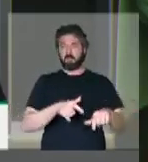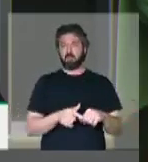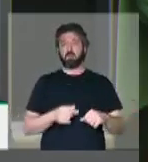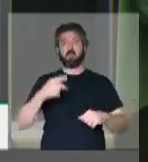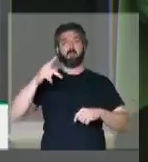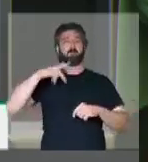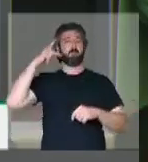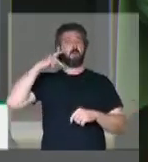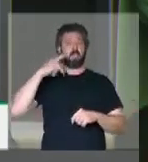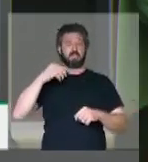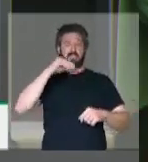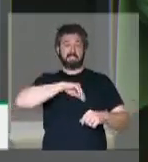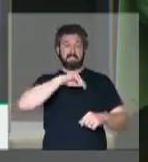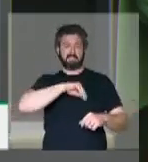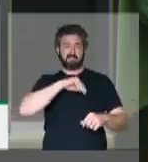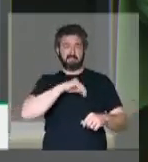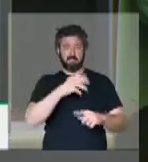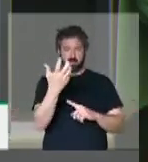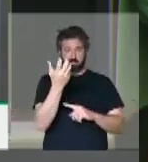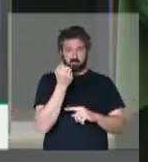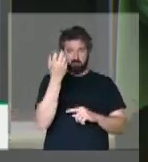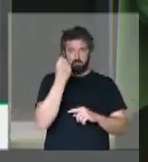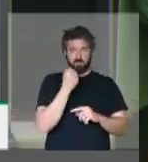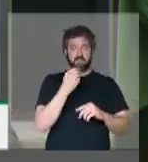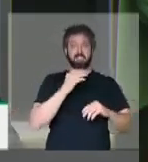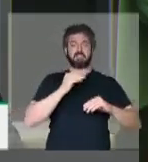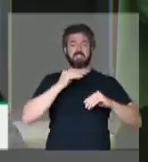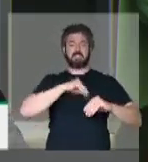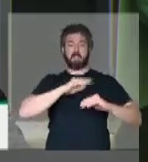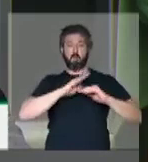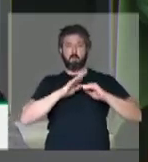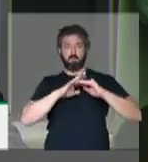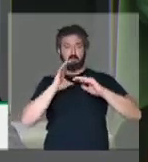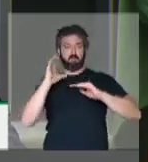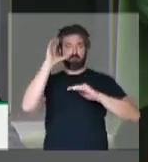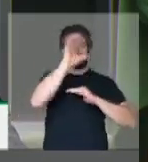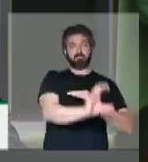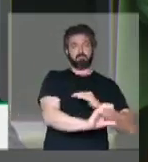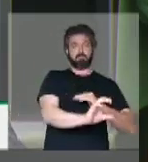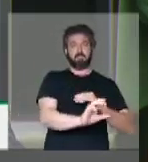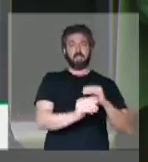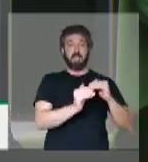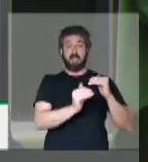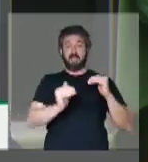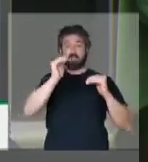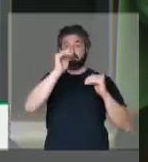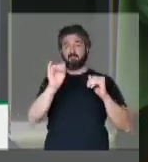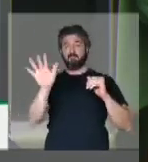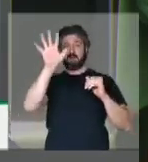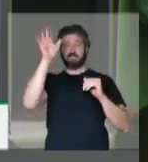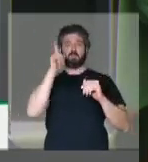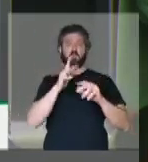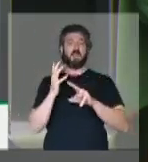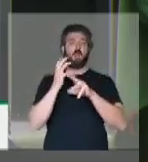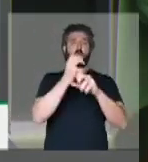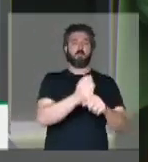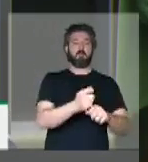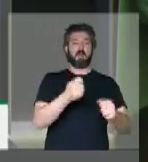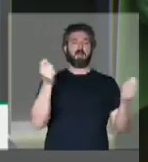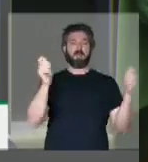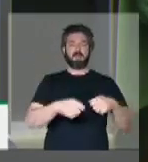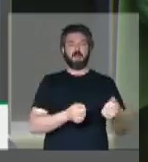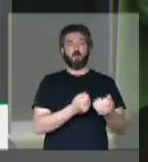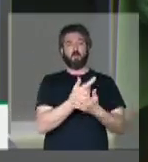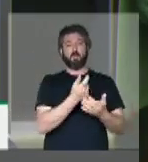uma política salarial de salário mínimo, crescendo acima da inflação, para recuperar o poder